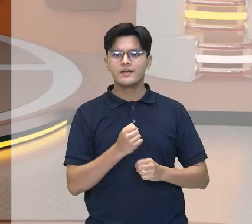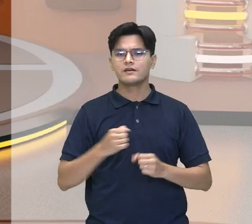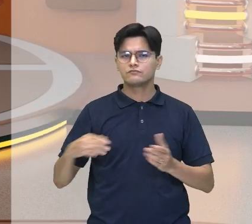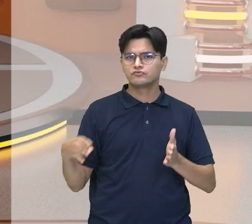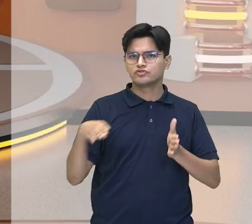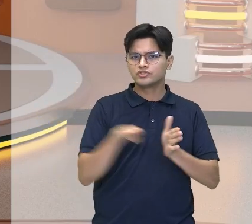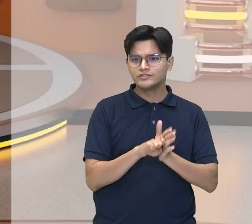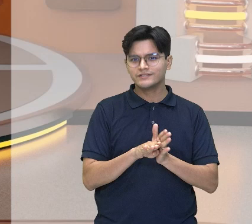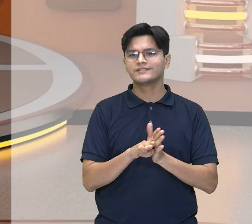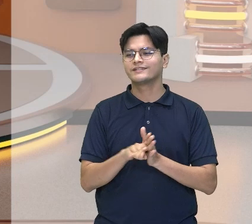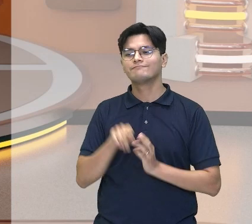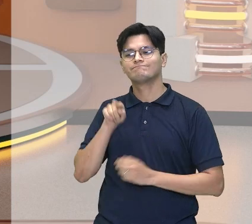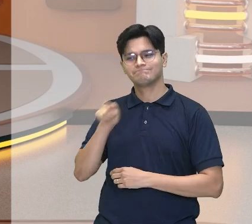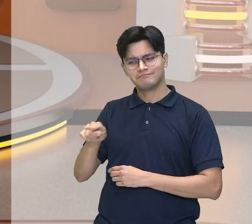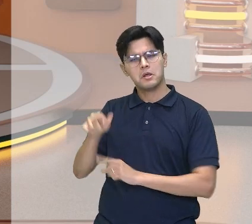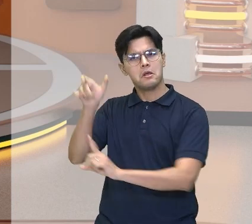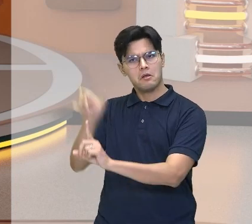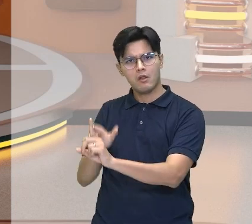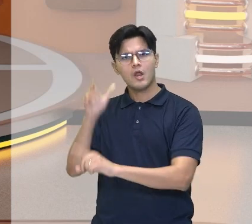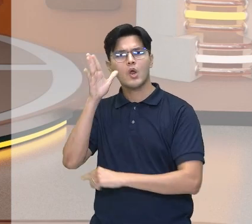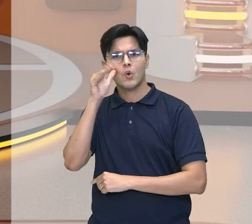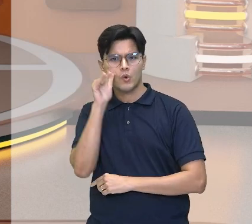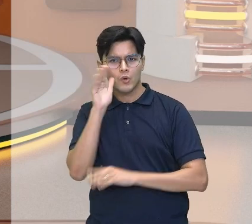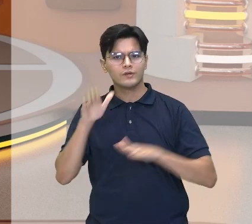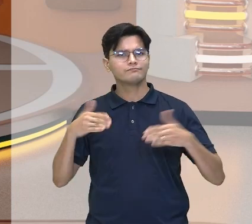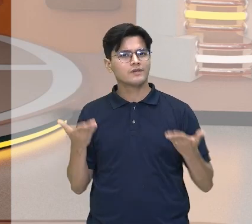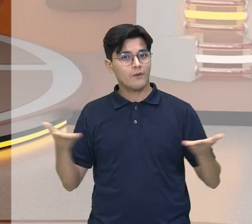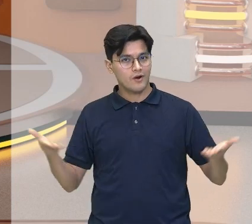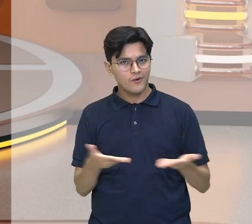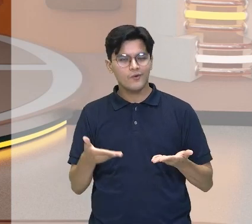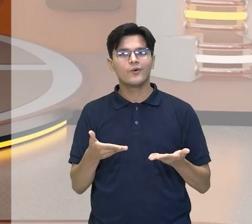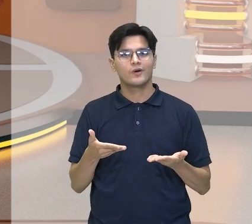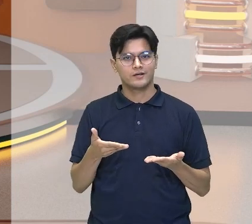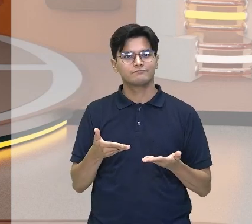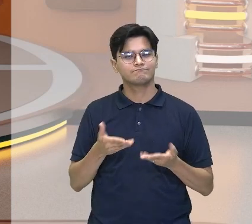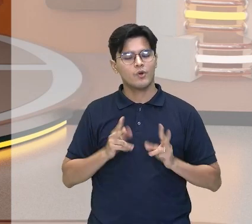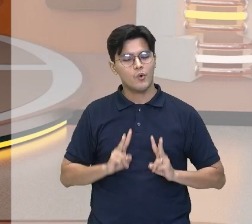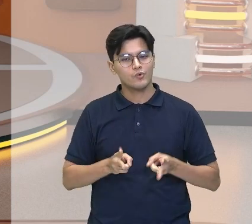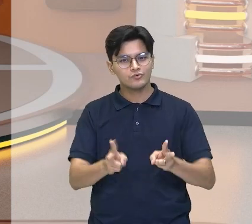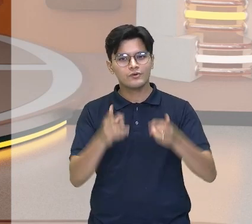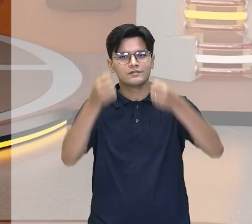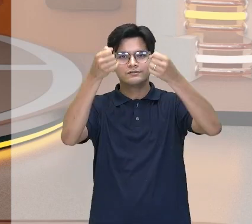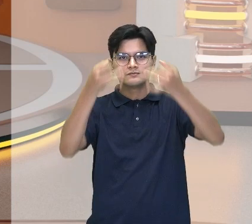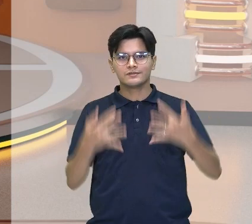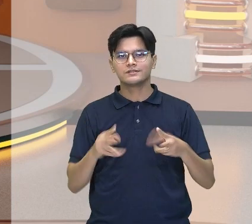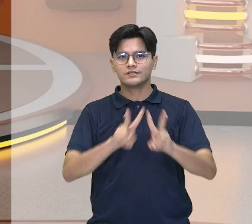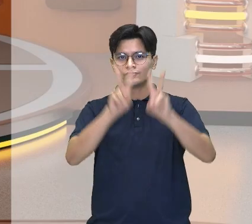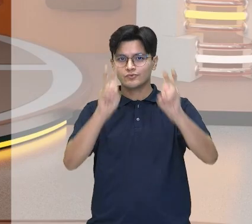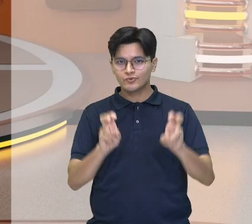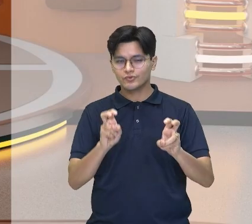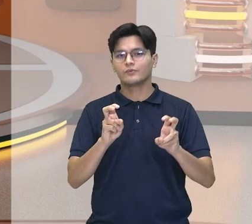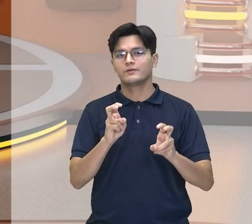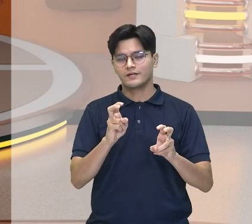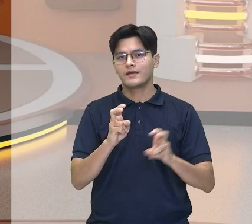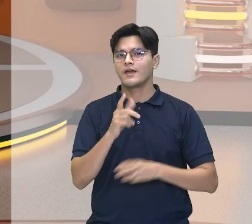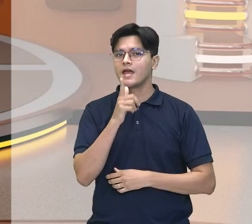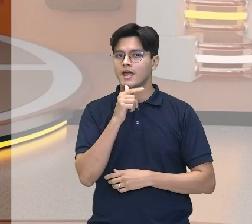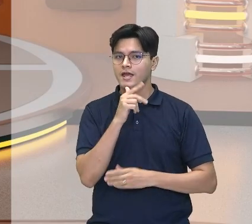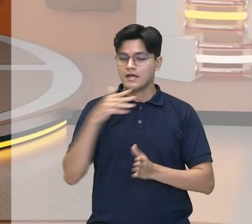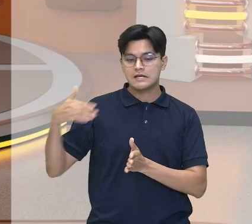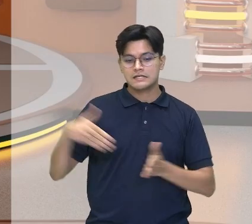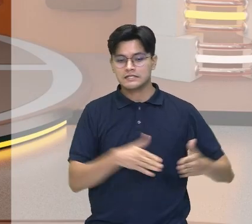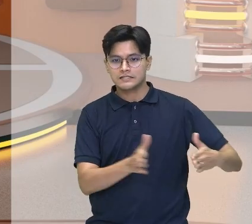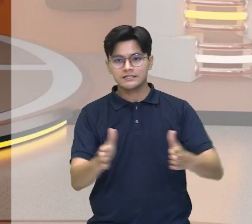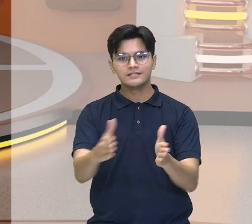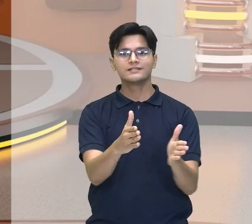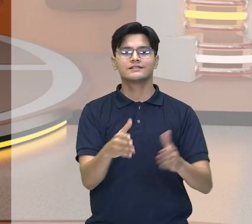nossa aula falando sobre a hidrografia da Amazônia, porque vocês também são muito curiosos e querem aprender sobre todas